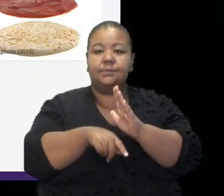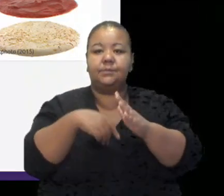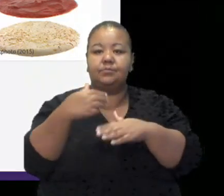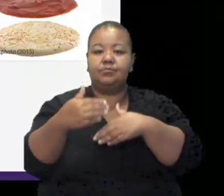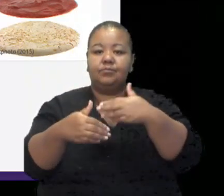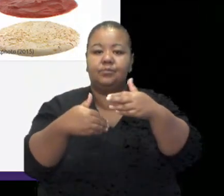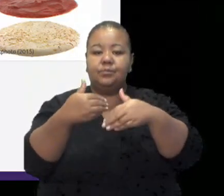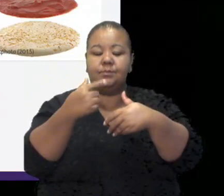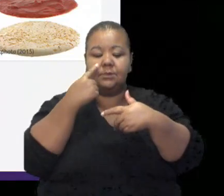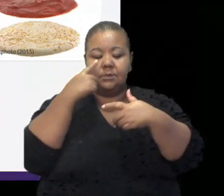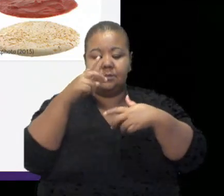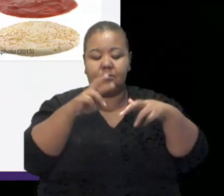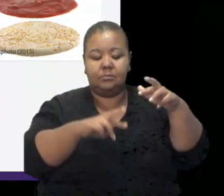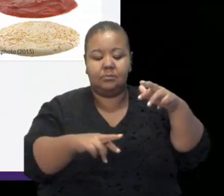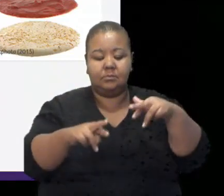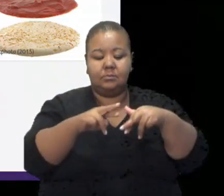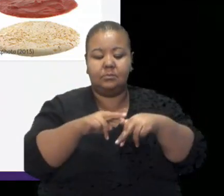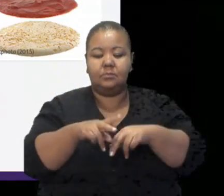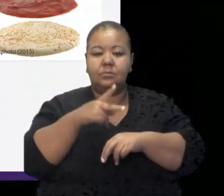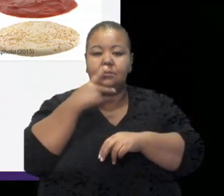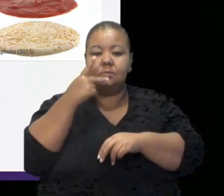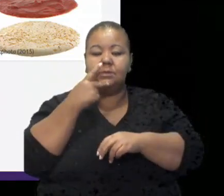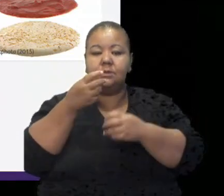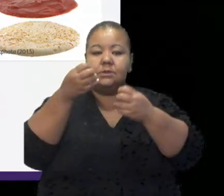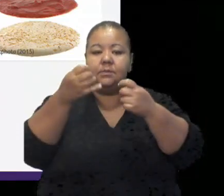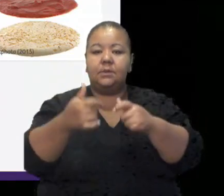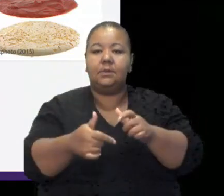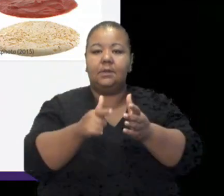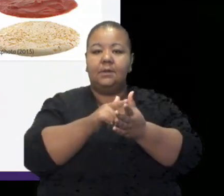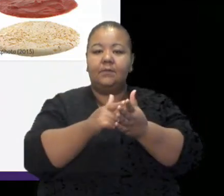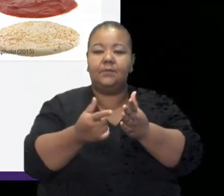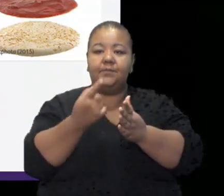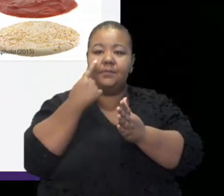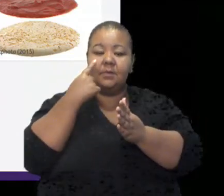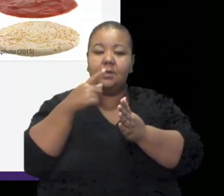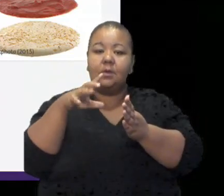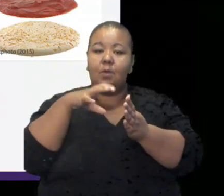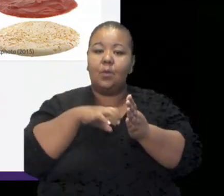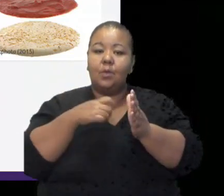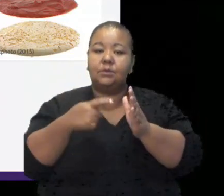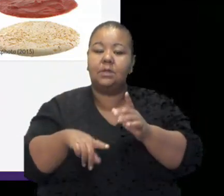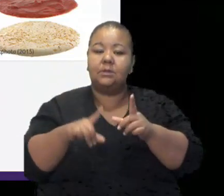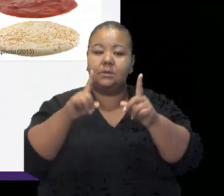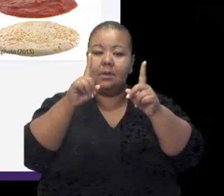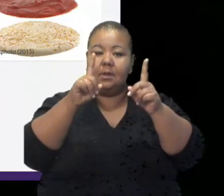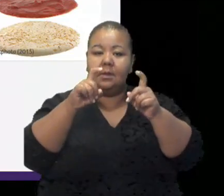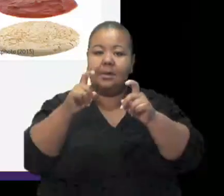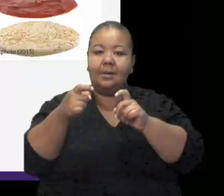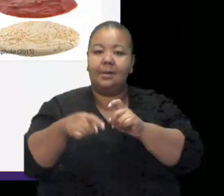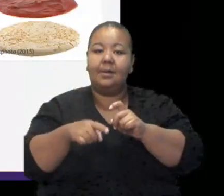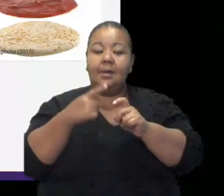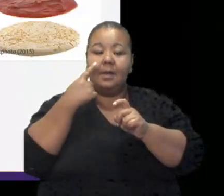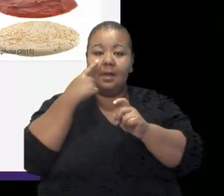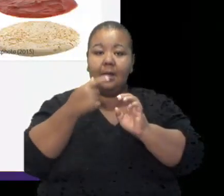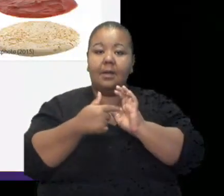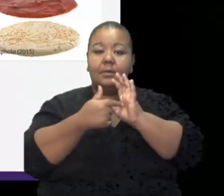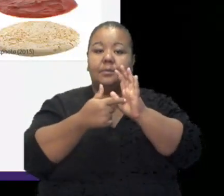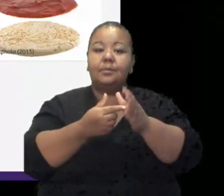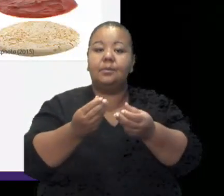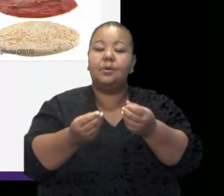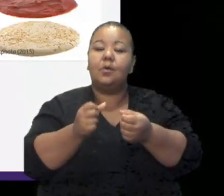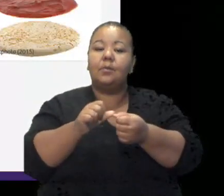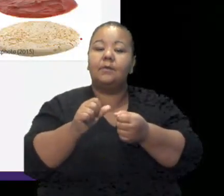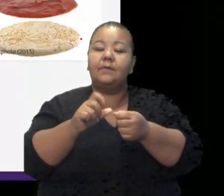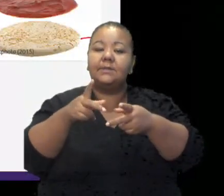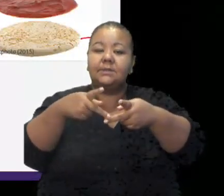uma análise do processo para a gente falar da folha do processo. Eu gosto muito dessa foto porque ela explica exatamente a folha de processos para a fabricação de